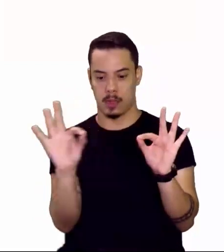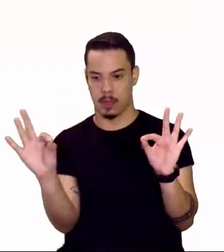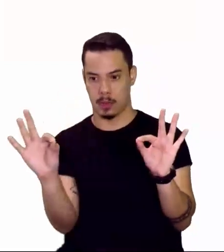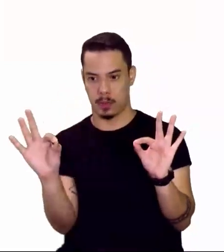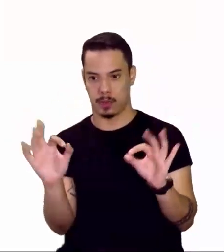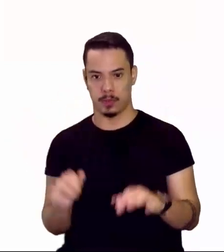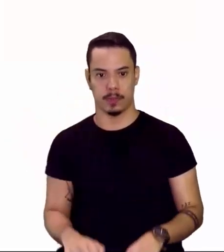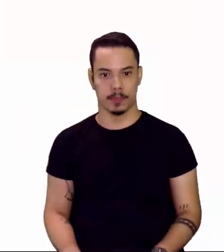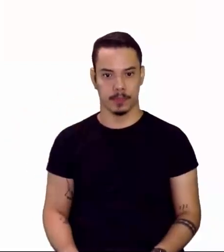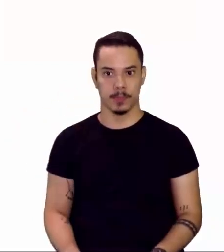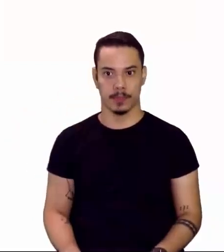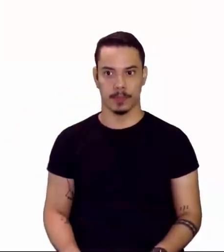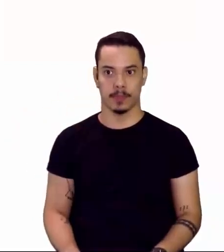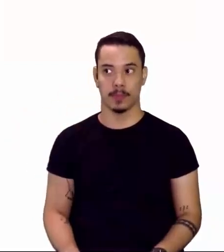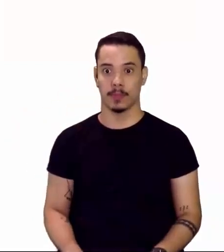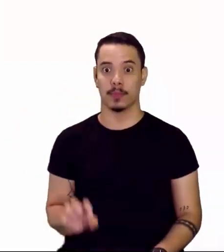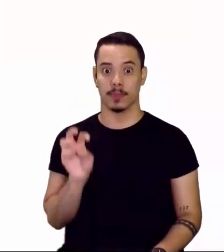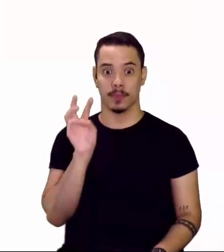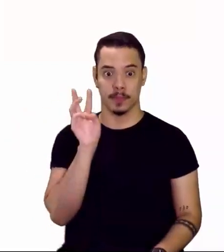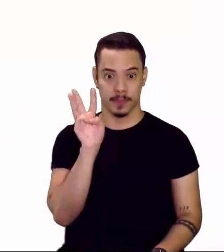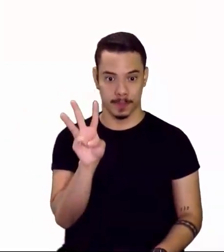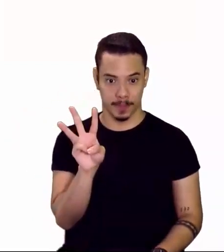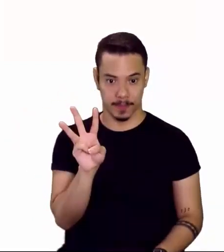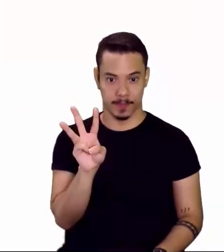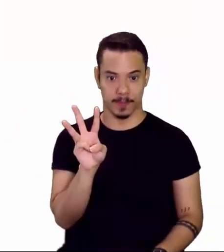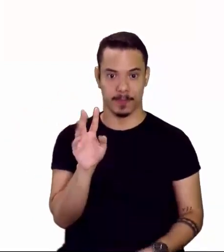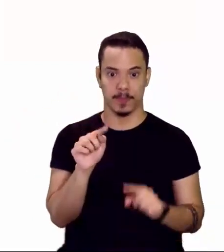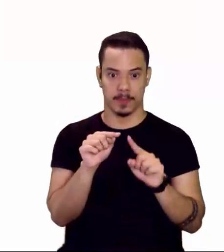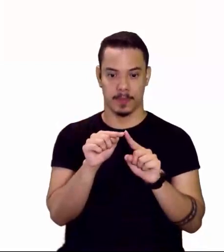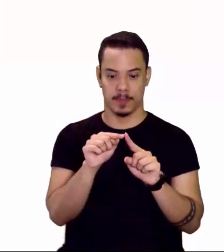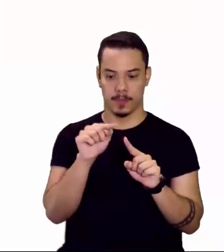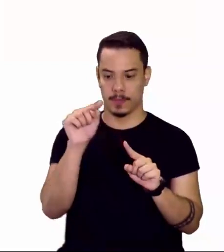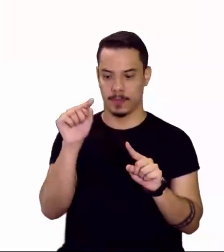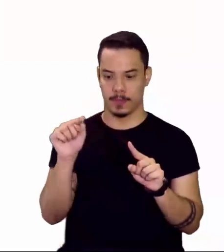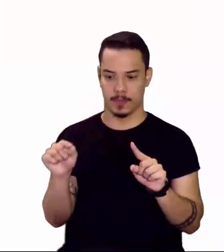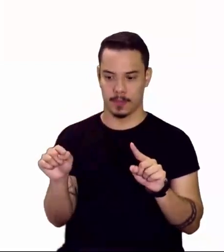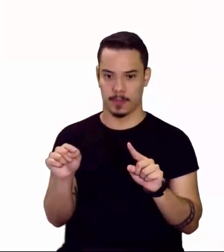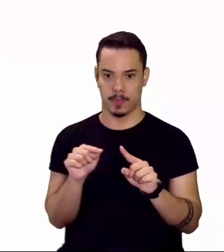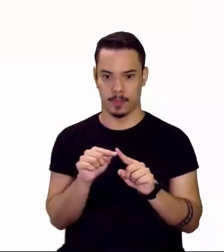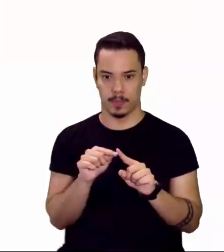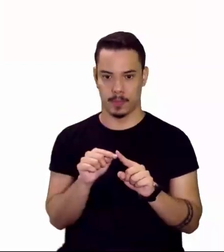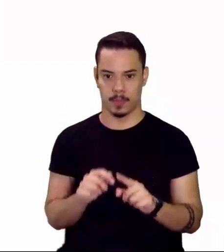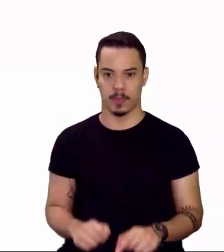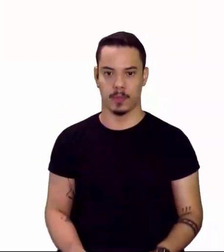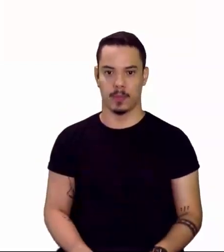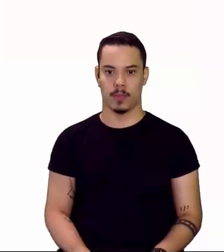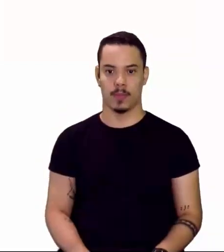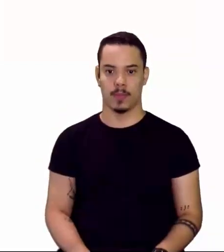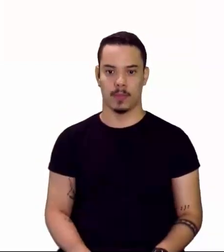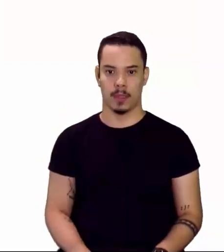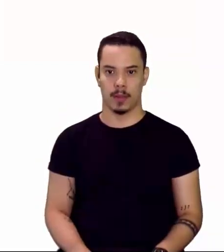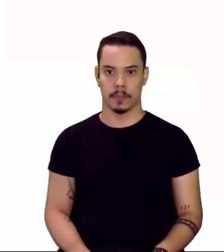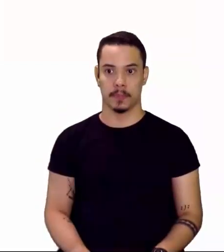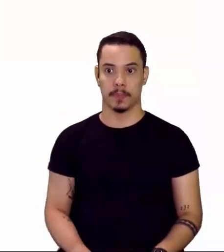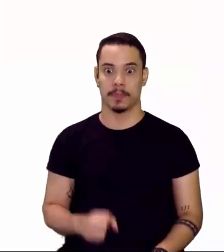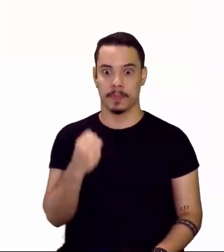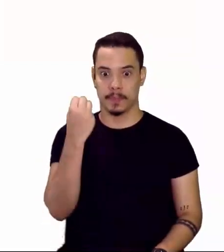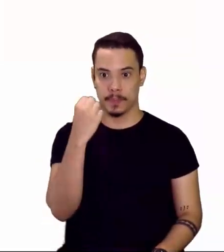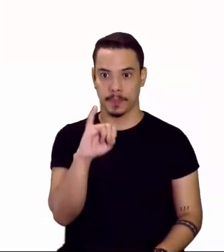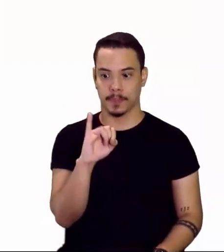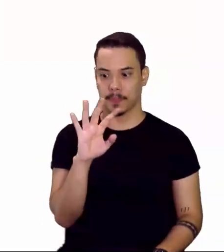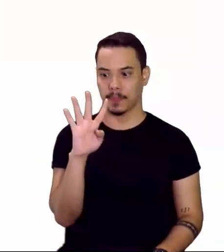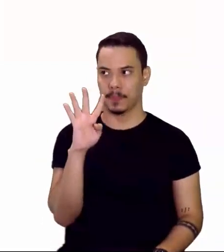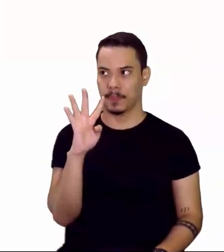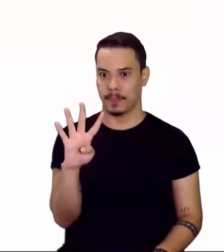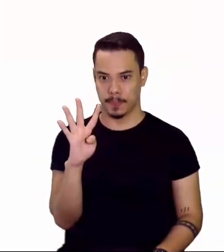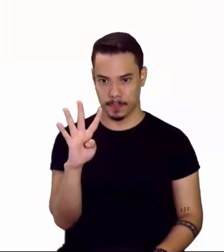de elétrons, nós vamos ter um triângulo equilátero. Se eu tiver